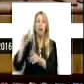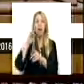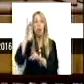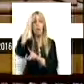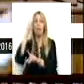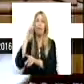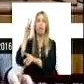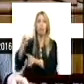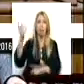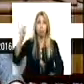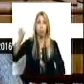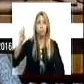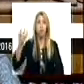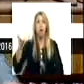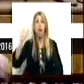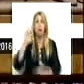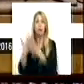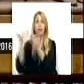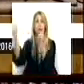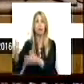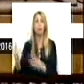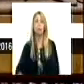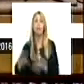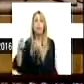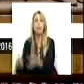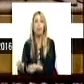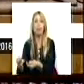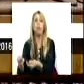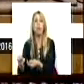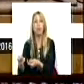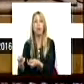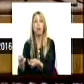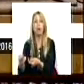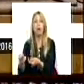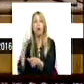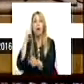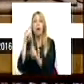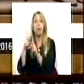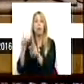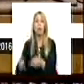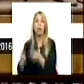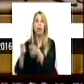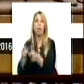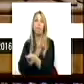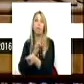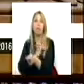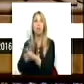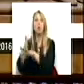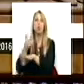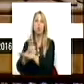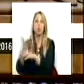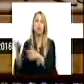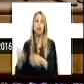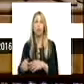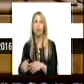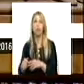que, durante demasiados anos, condicionou os investimentos às intenções de privatização do setor e aos serviços tidos como de